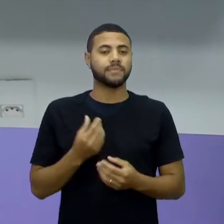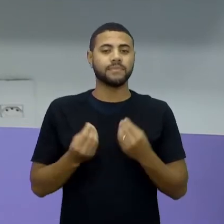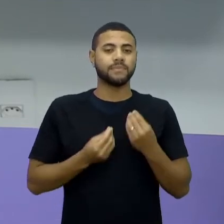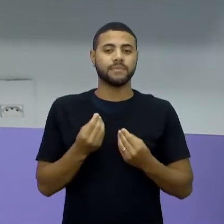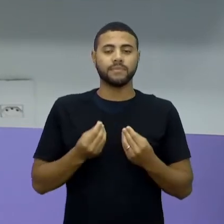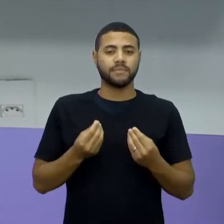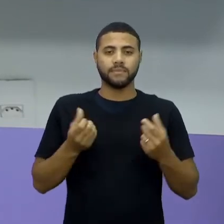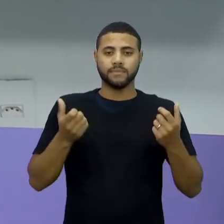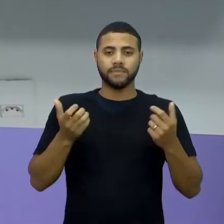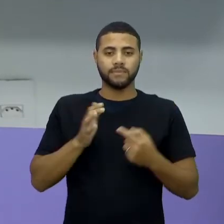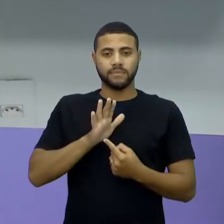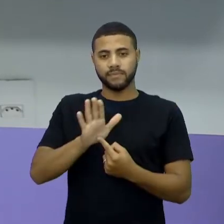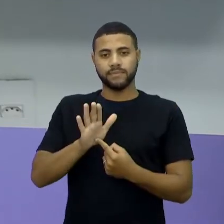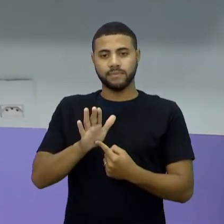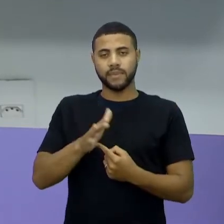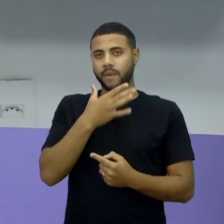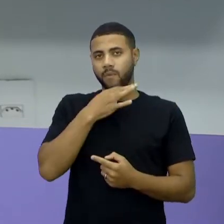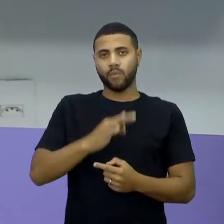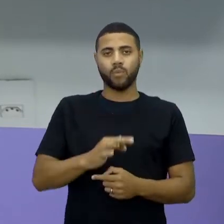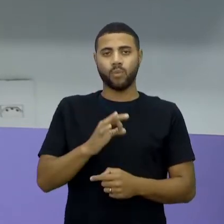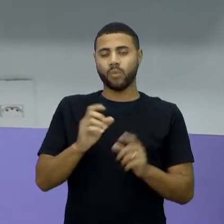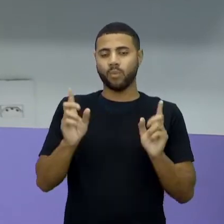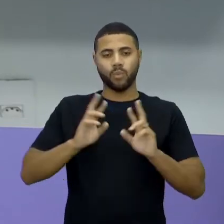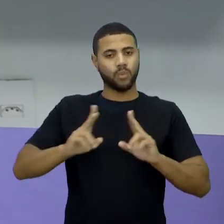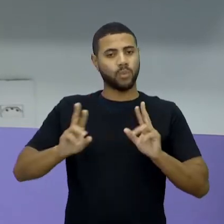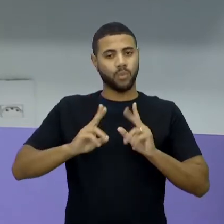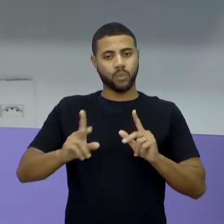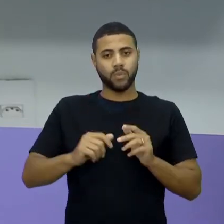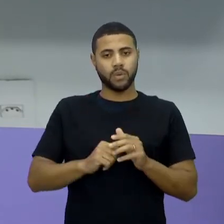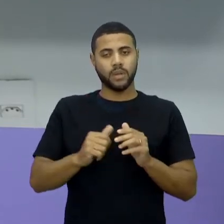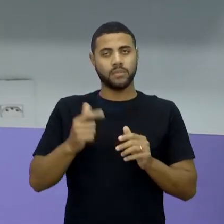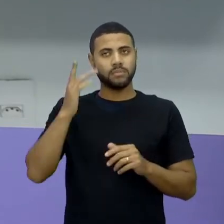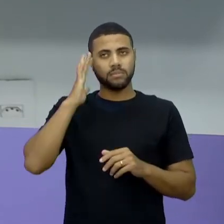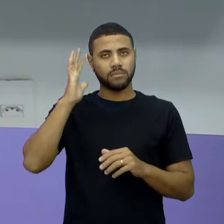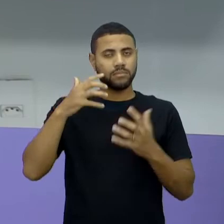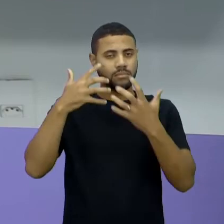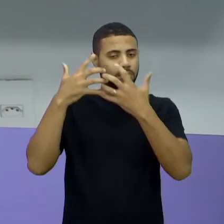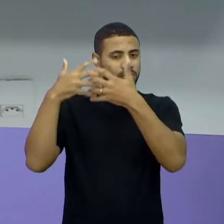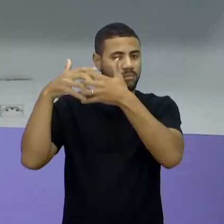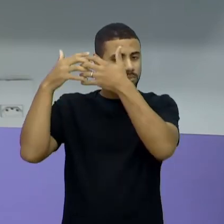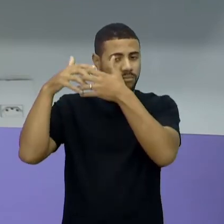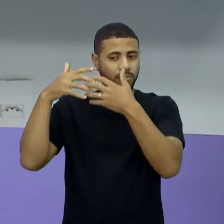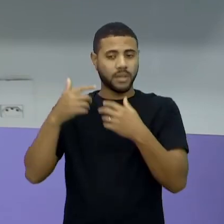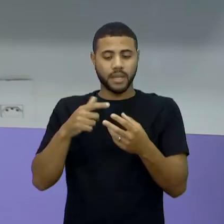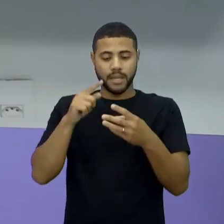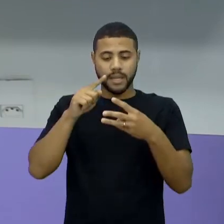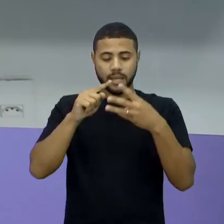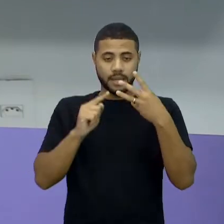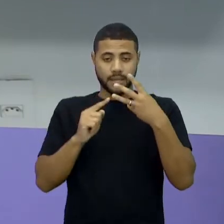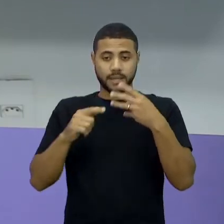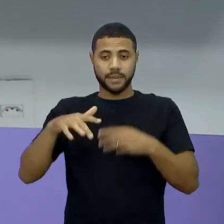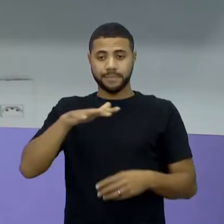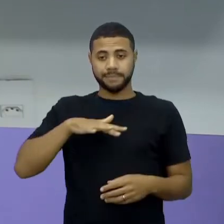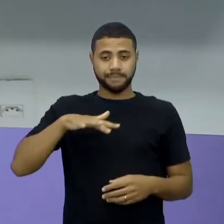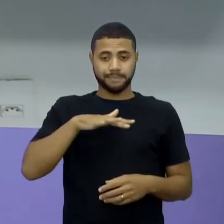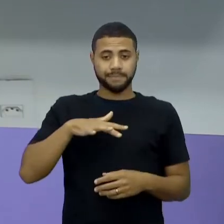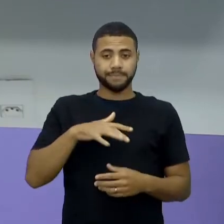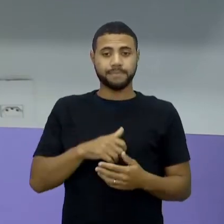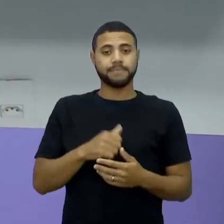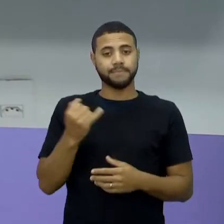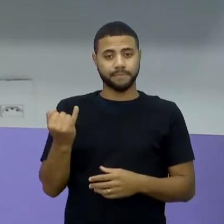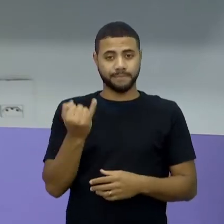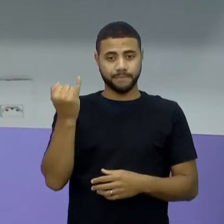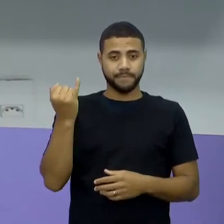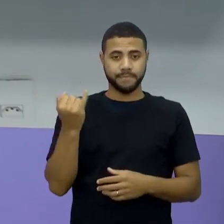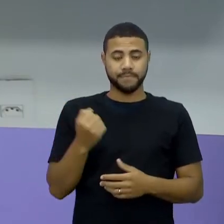não é óbvio, não é muito trivial também pensar as relações entre essas 3 áreas, muito embora seja muito